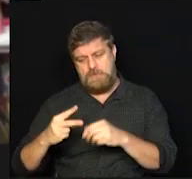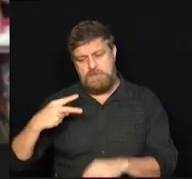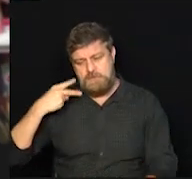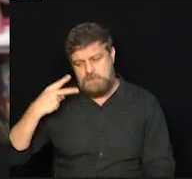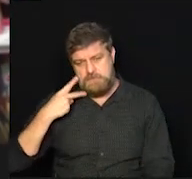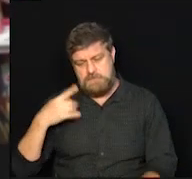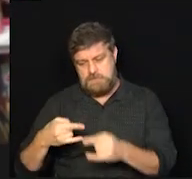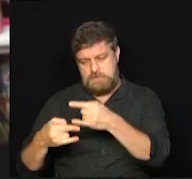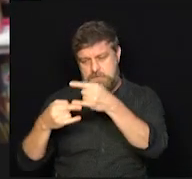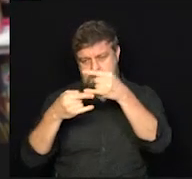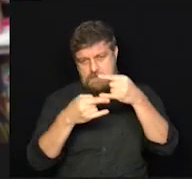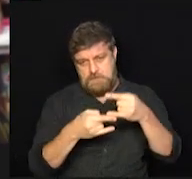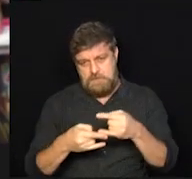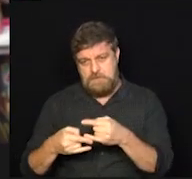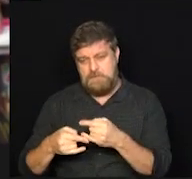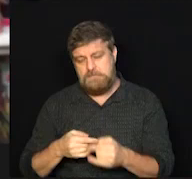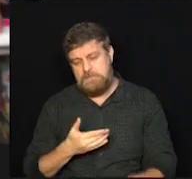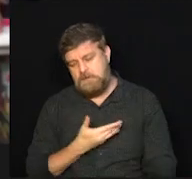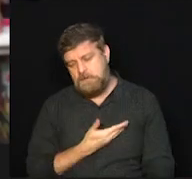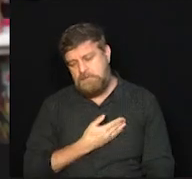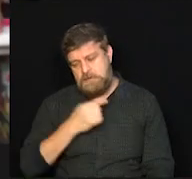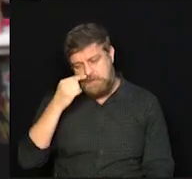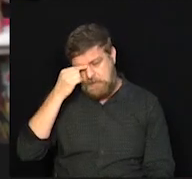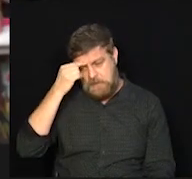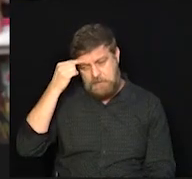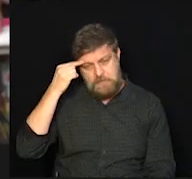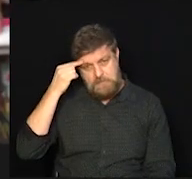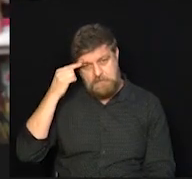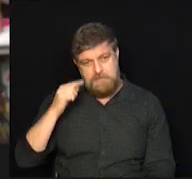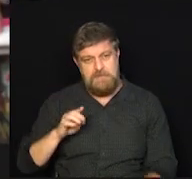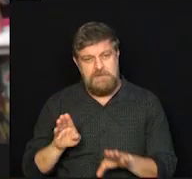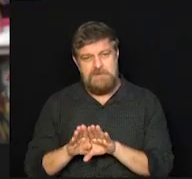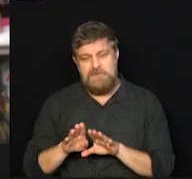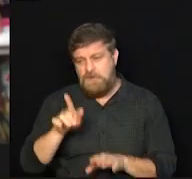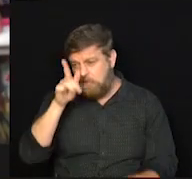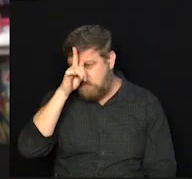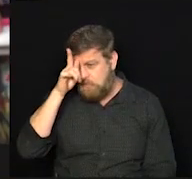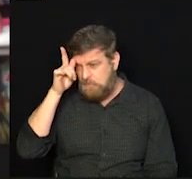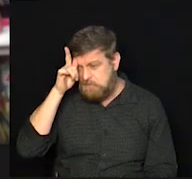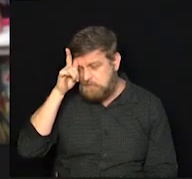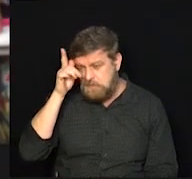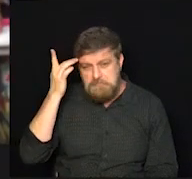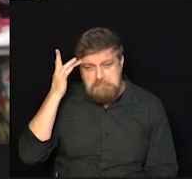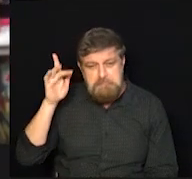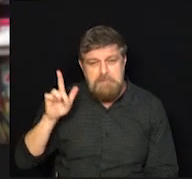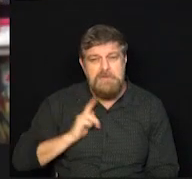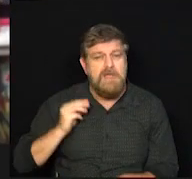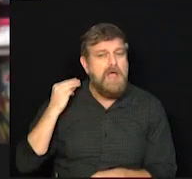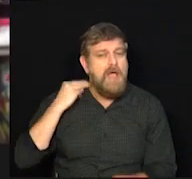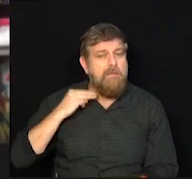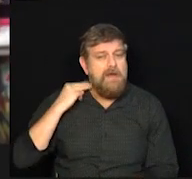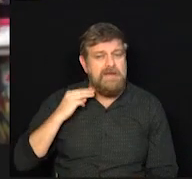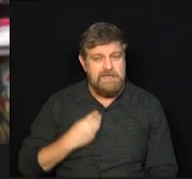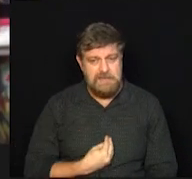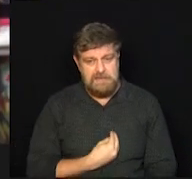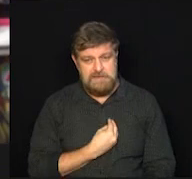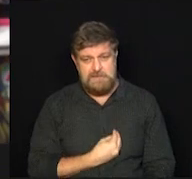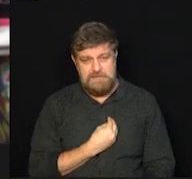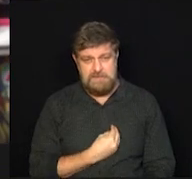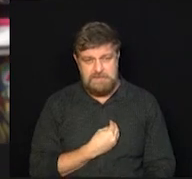vem da querida Paola não sei se o Gustavo passou por aí também Mariana com